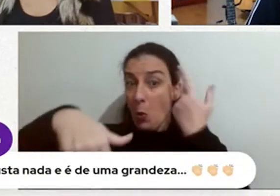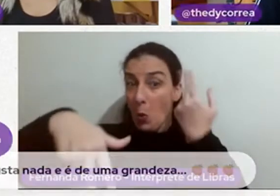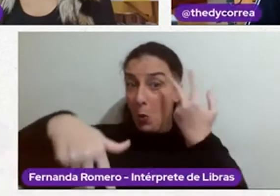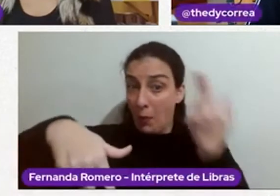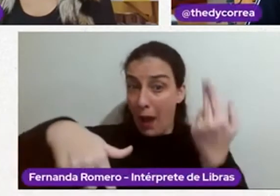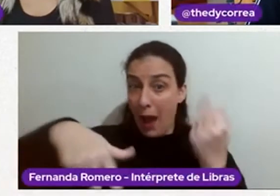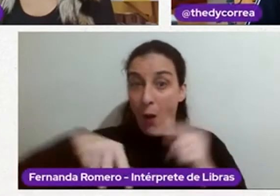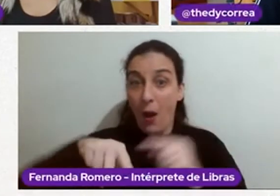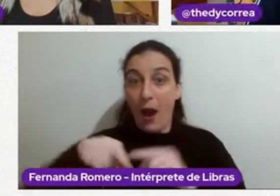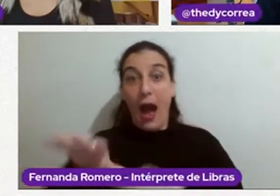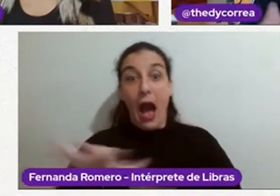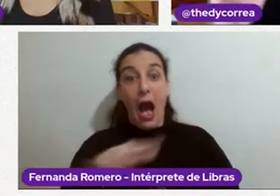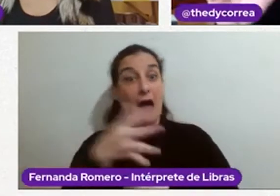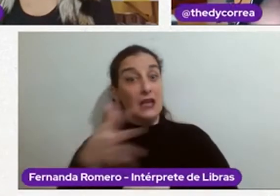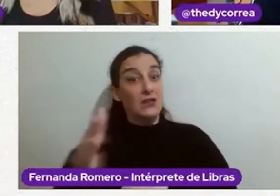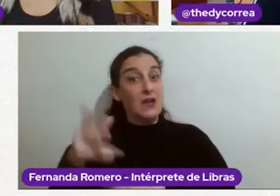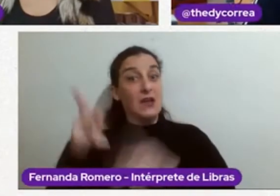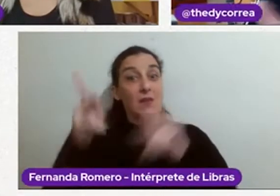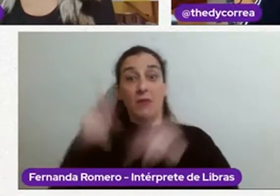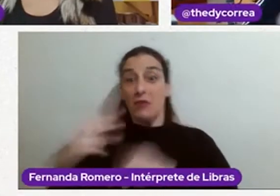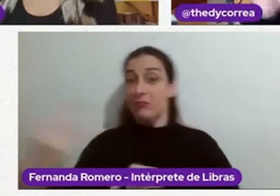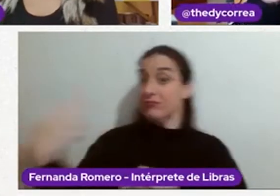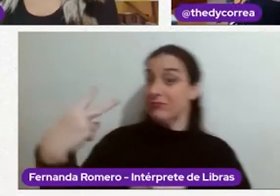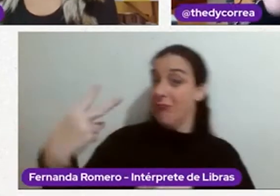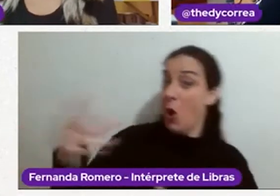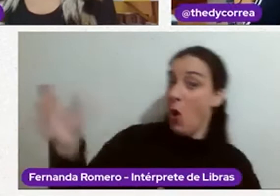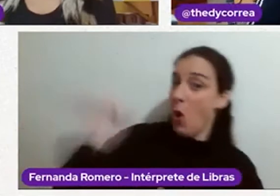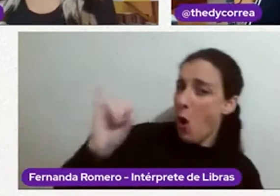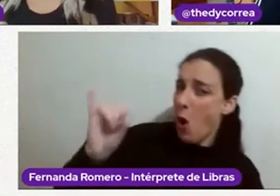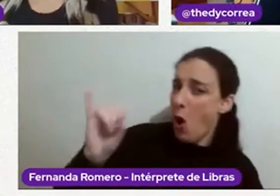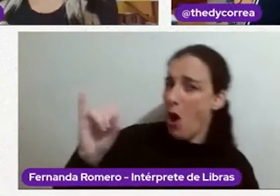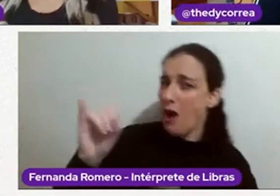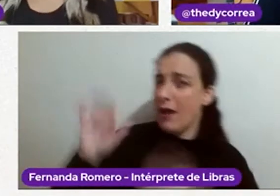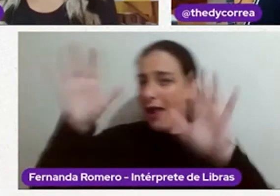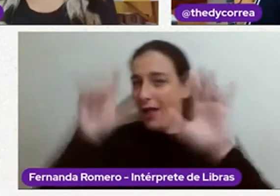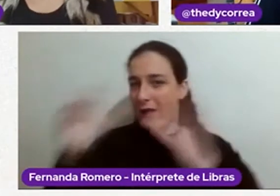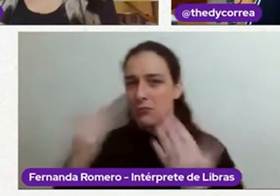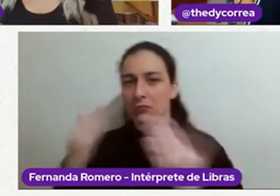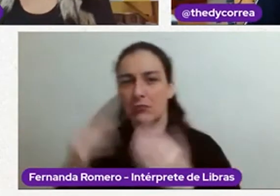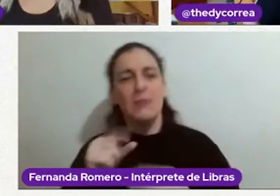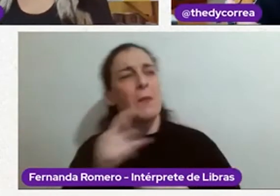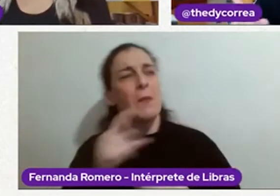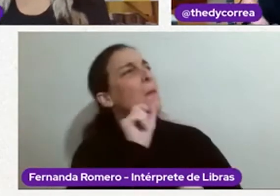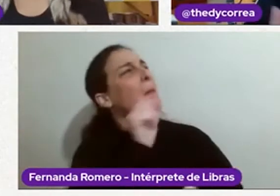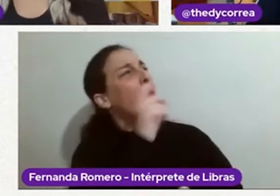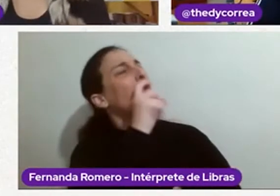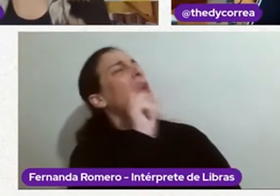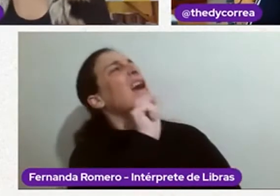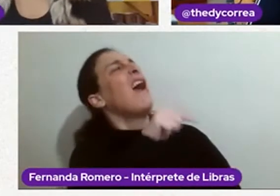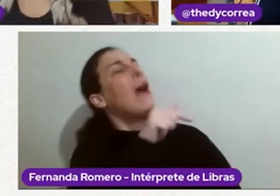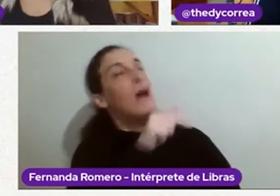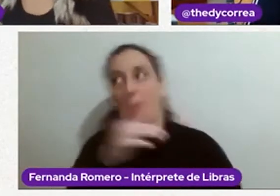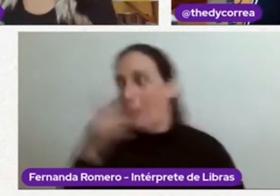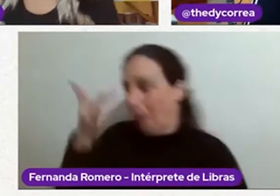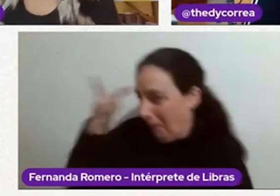E às vezes eu passava alguém e dizia, entendi, não sei o quê, a gente trocava 2, 3 frases e ela perguntava, quem é pai? Eu não sei.